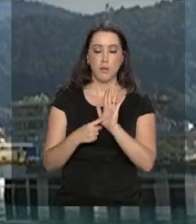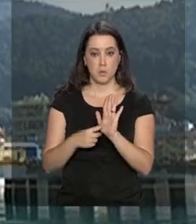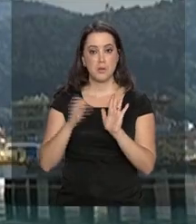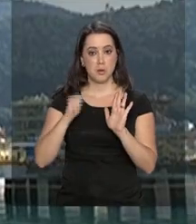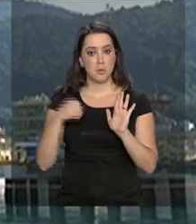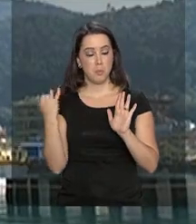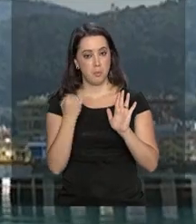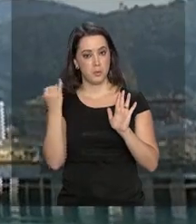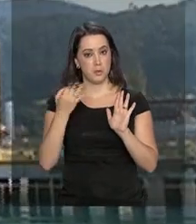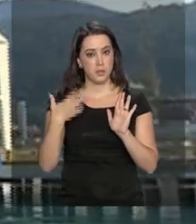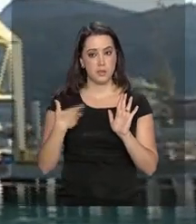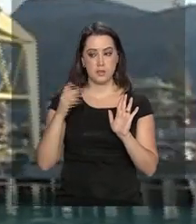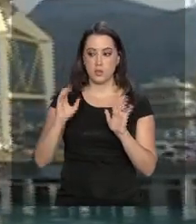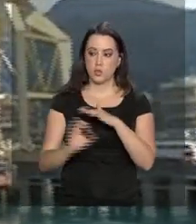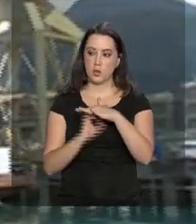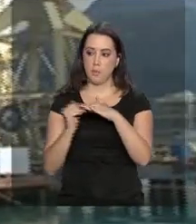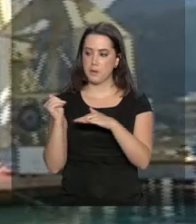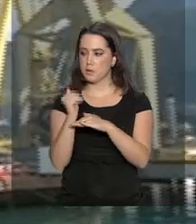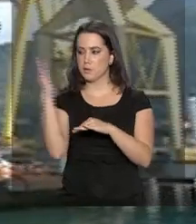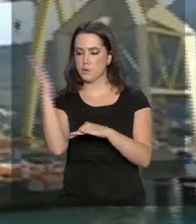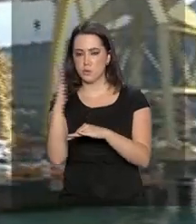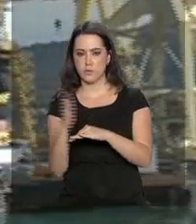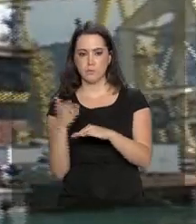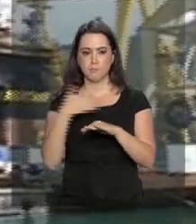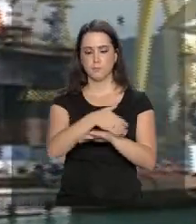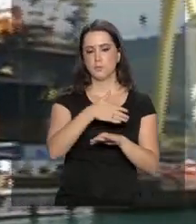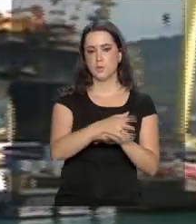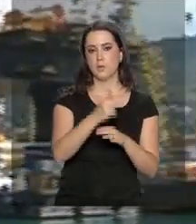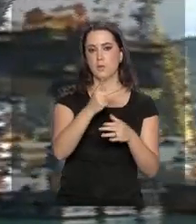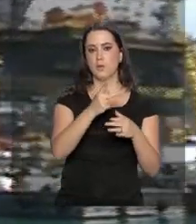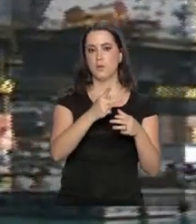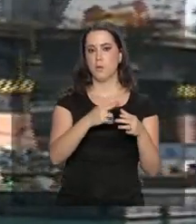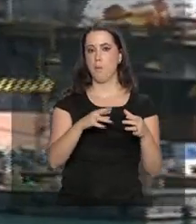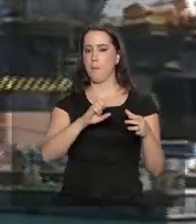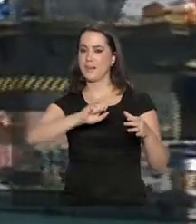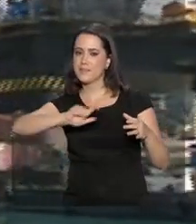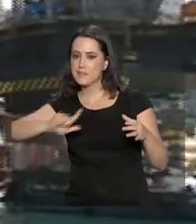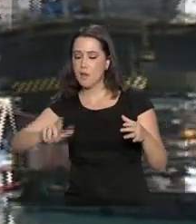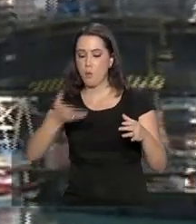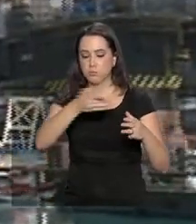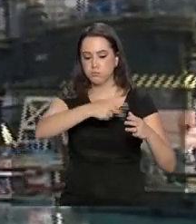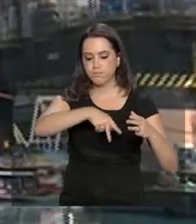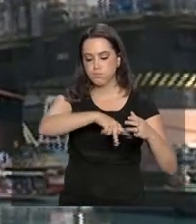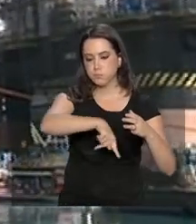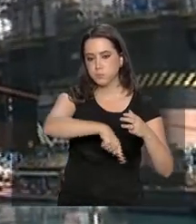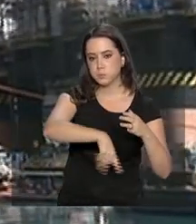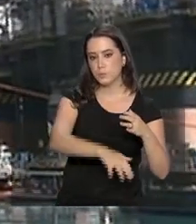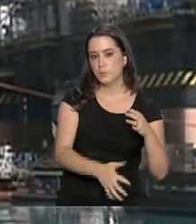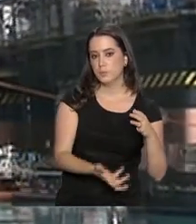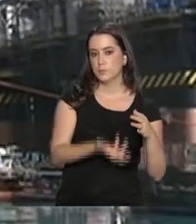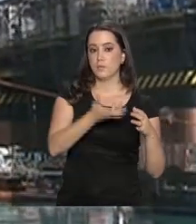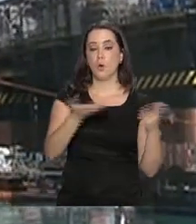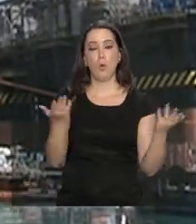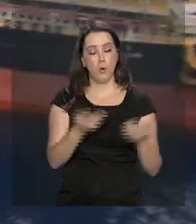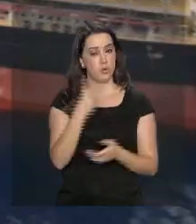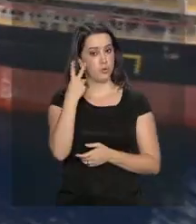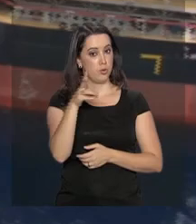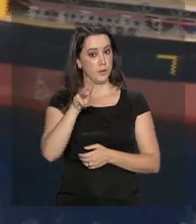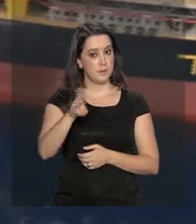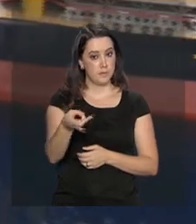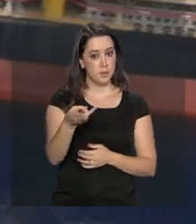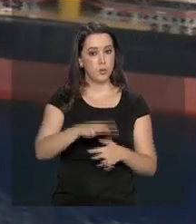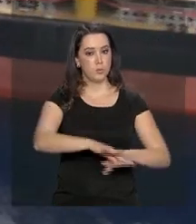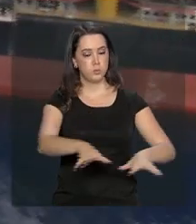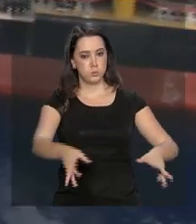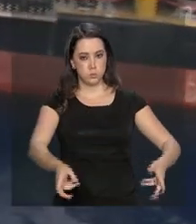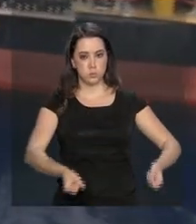na exploração da camada do pré sal hoje o brasil produz mais de 2 milhões de barris de petróleo dia e com